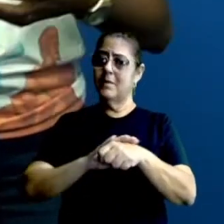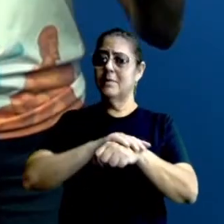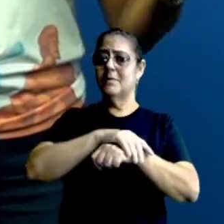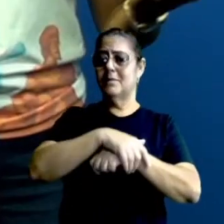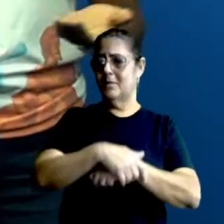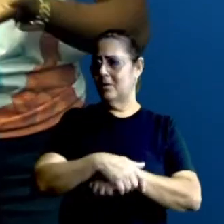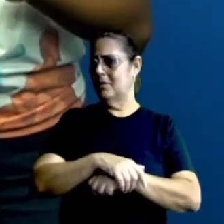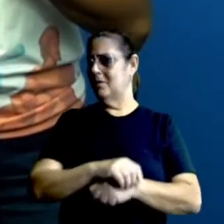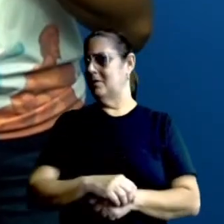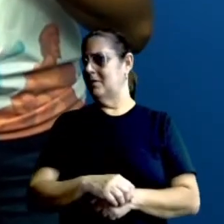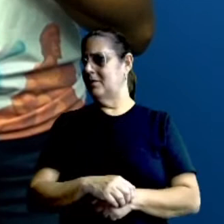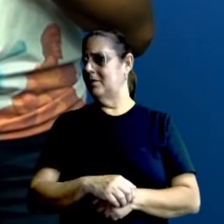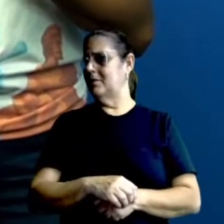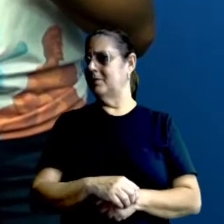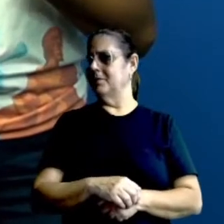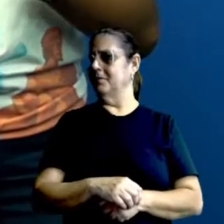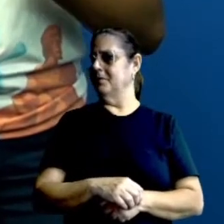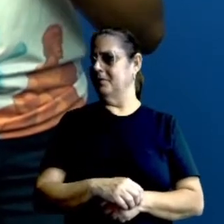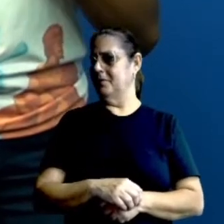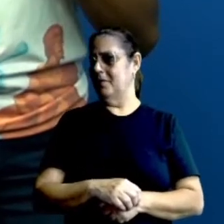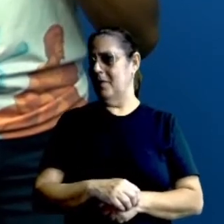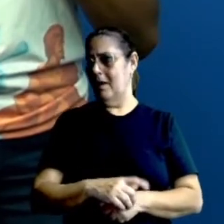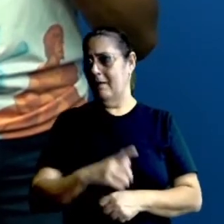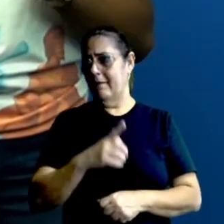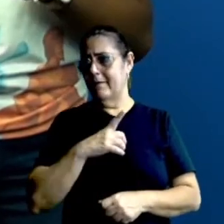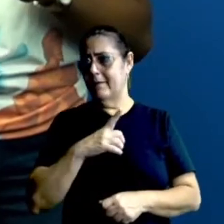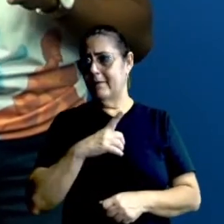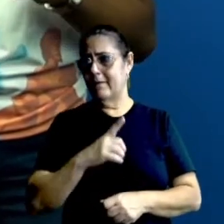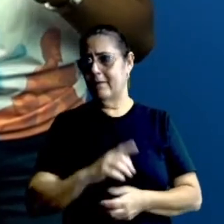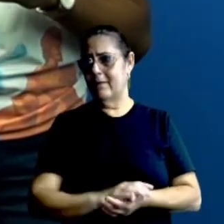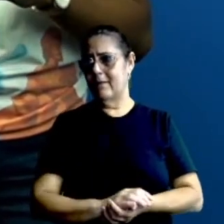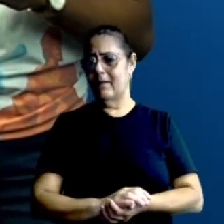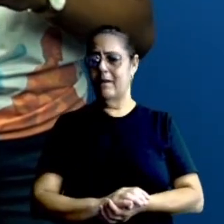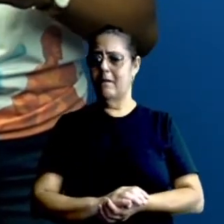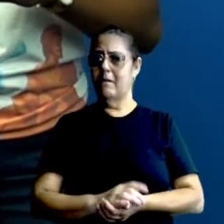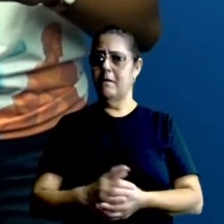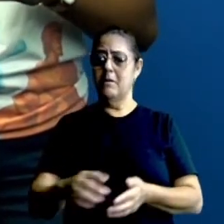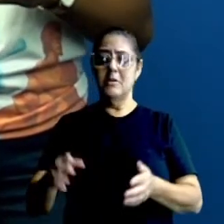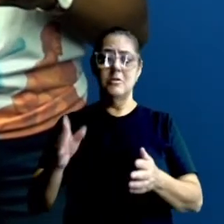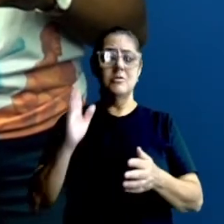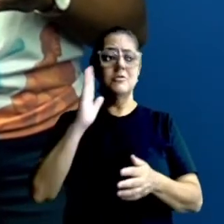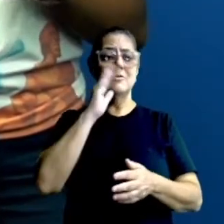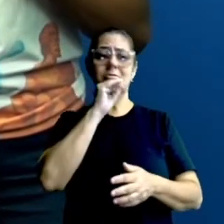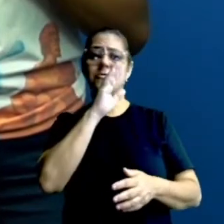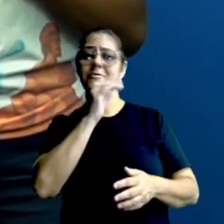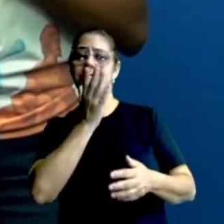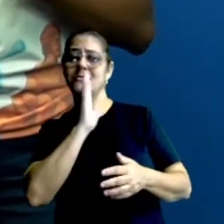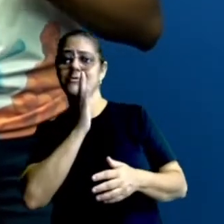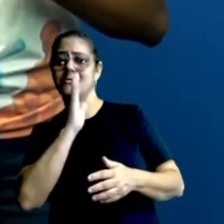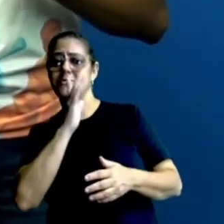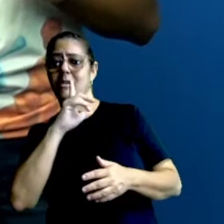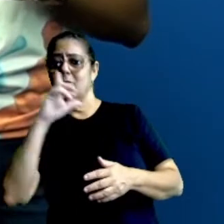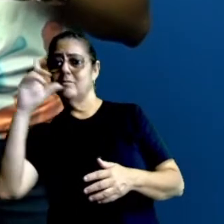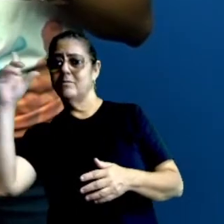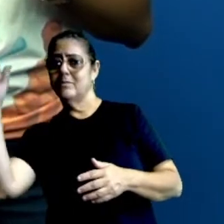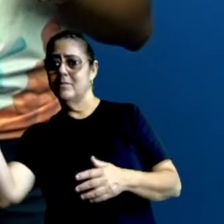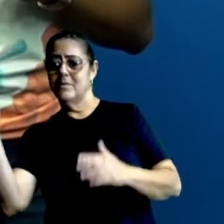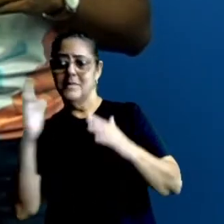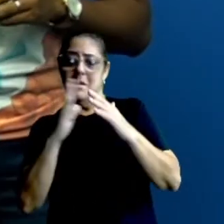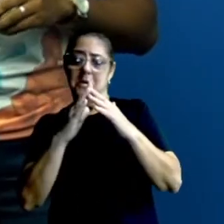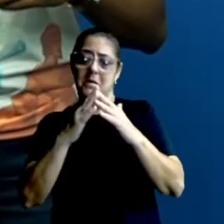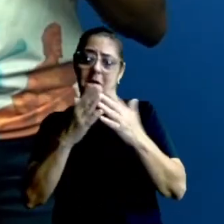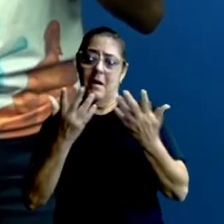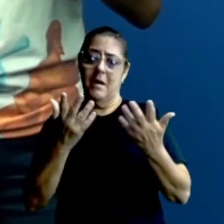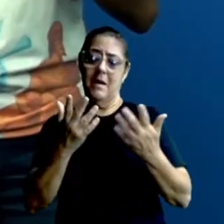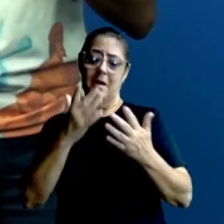humano ou seja boa noite a todos e esse Goodnight Quando você vai se diz pedir ou quando você está saindo